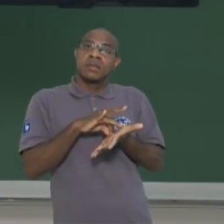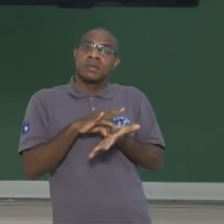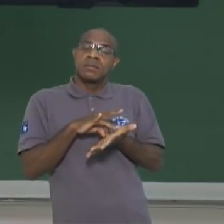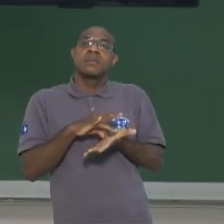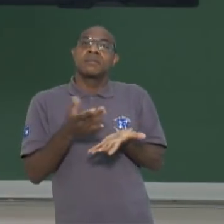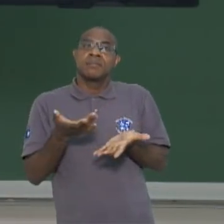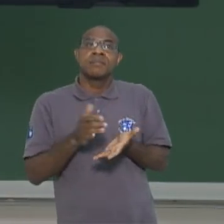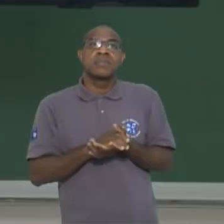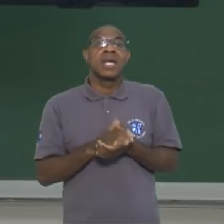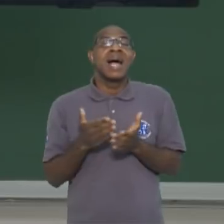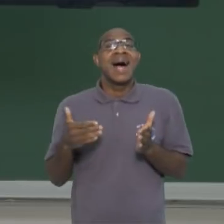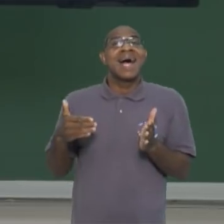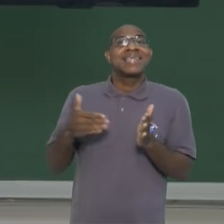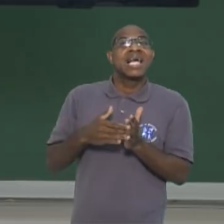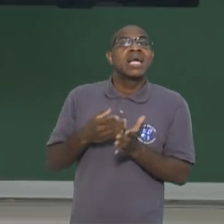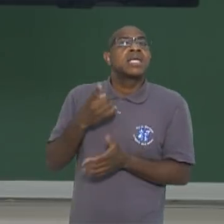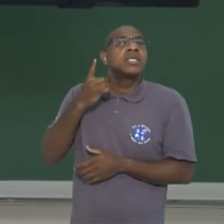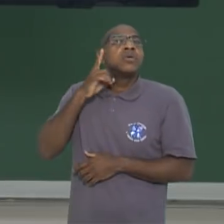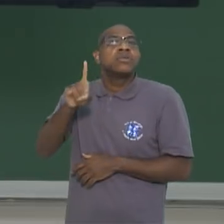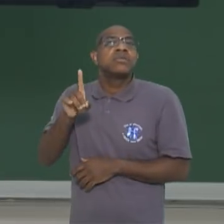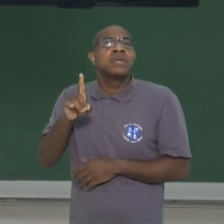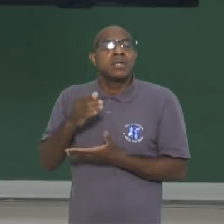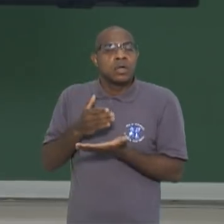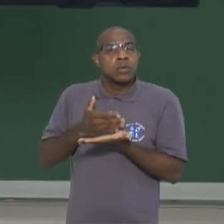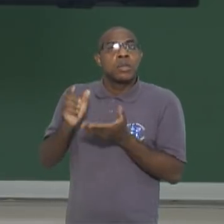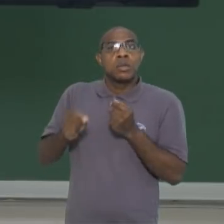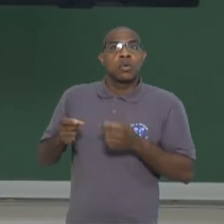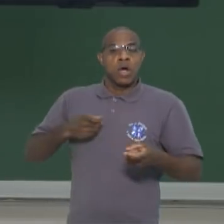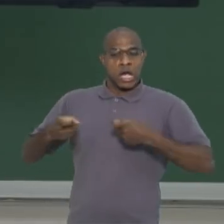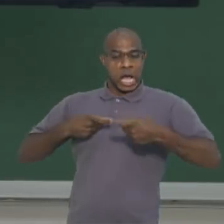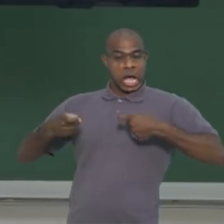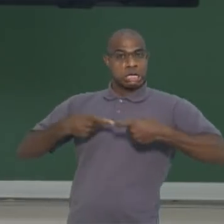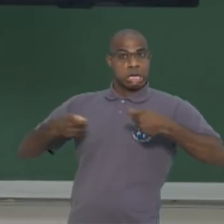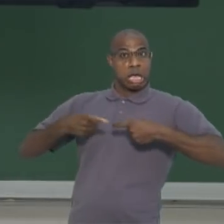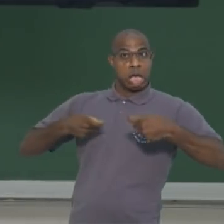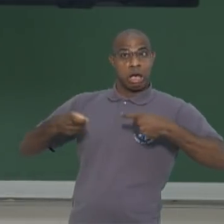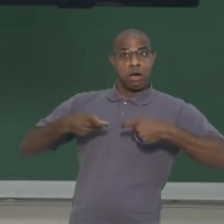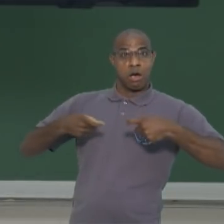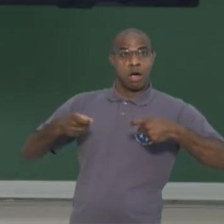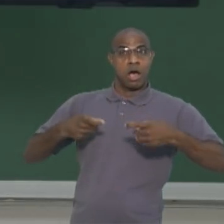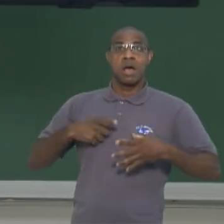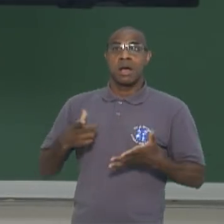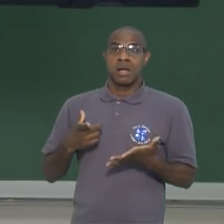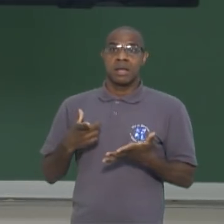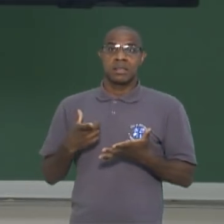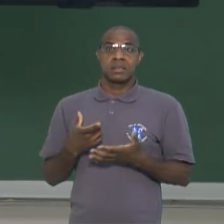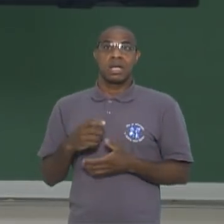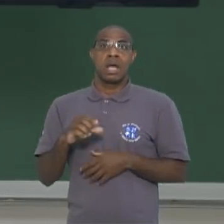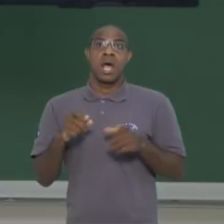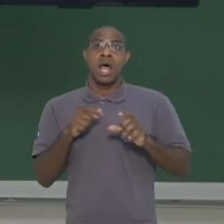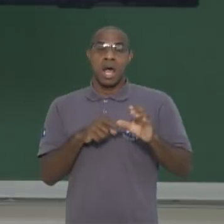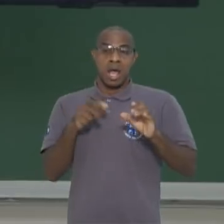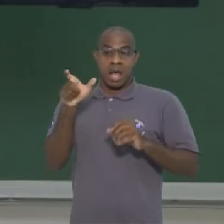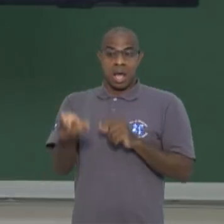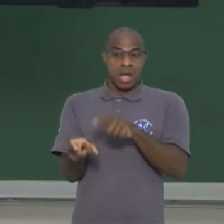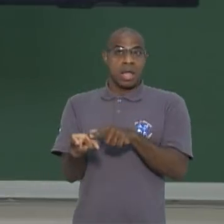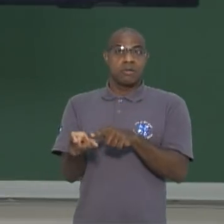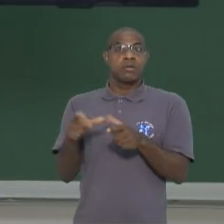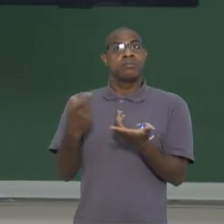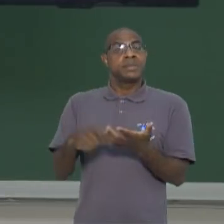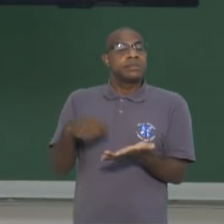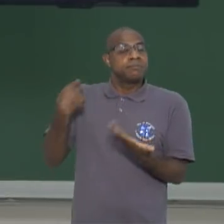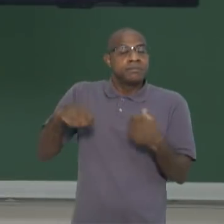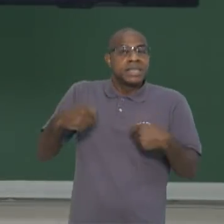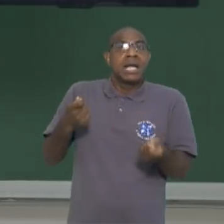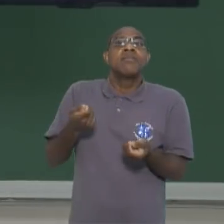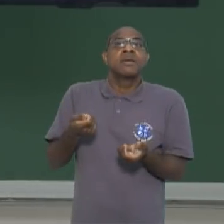crença, até que, tendo surgido uma guerra contra os alamanos, né, ele foi forçado pela necessidade a confessar o que